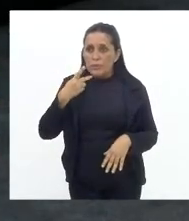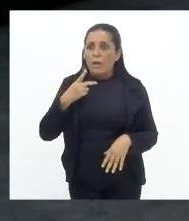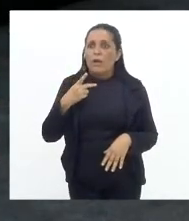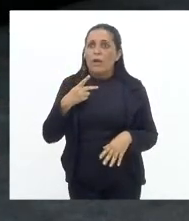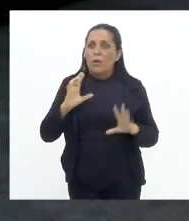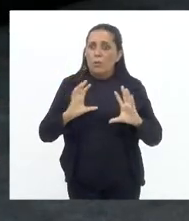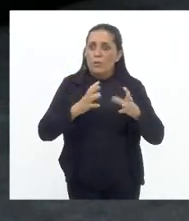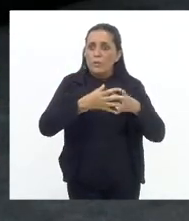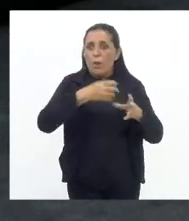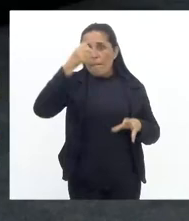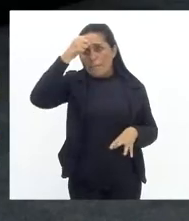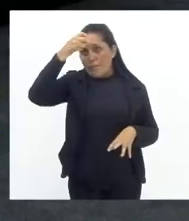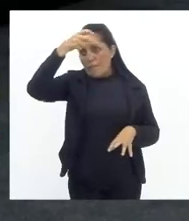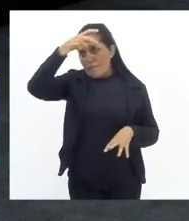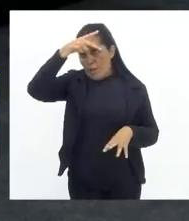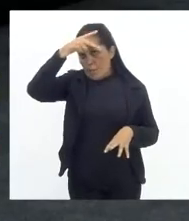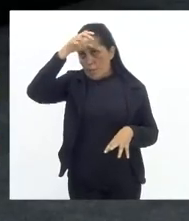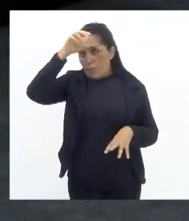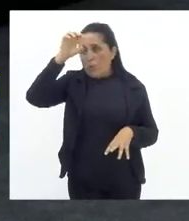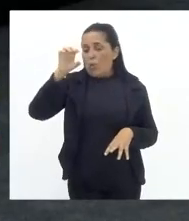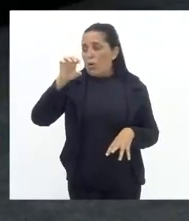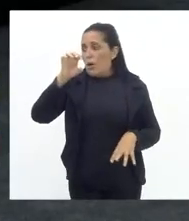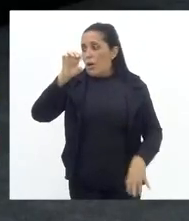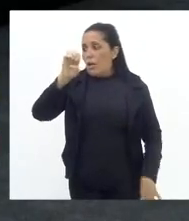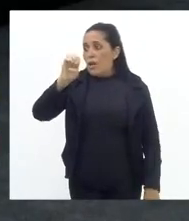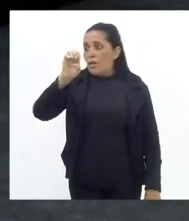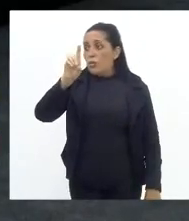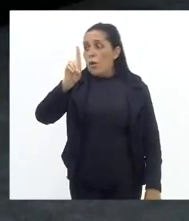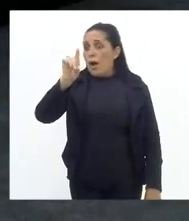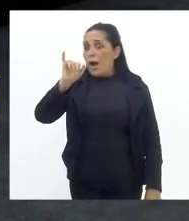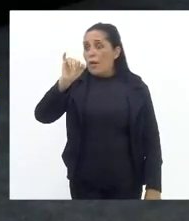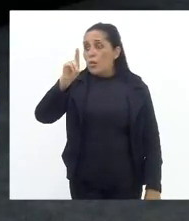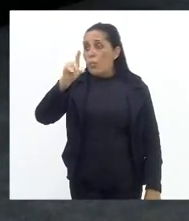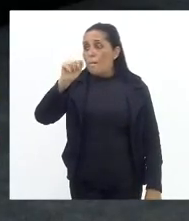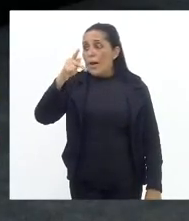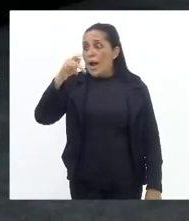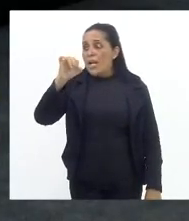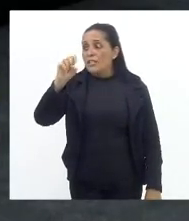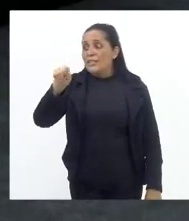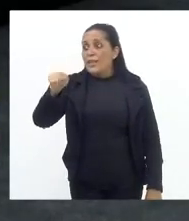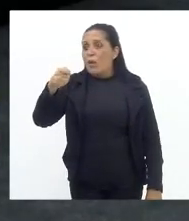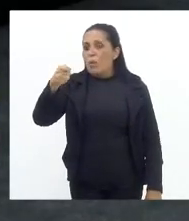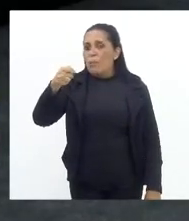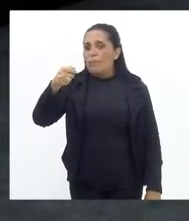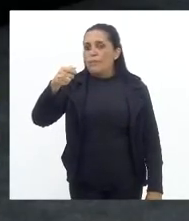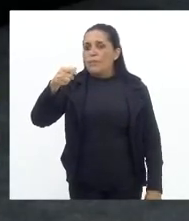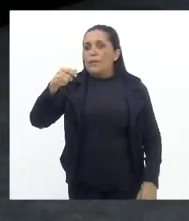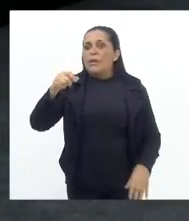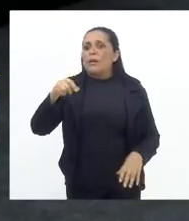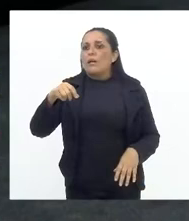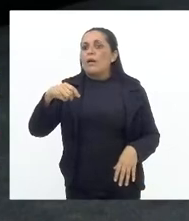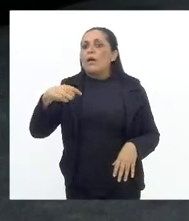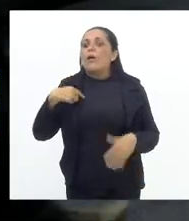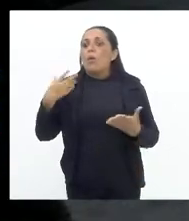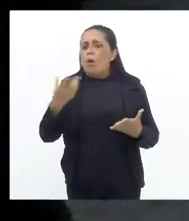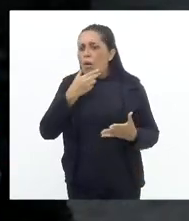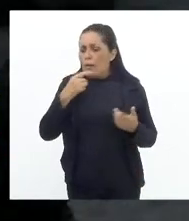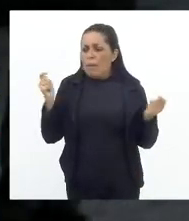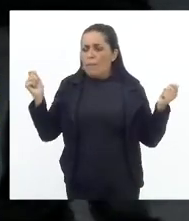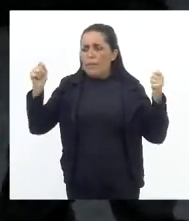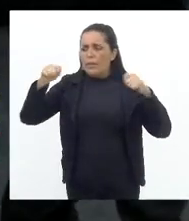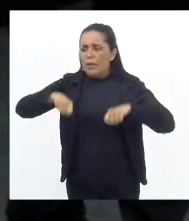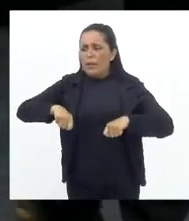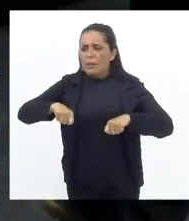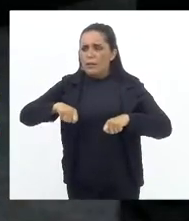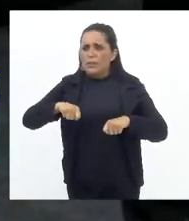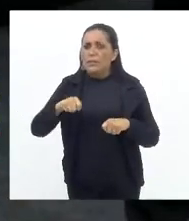condição ao prefeito Eduardo Paes com vista ao delegado muito competente da ordem pública que